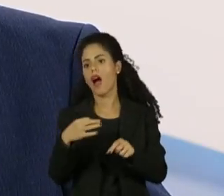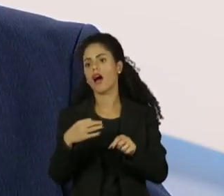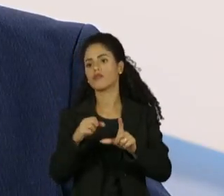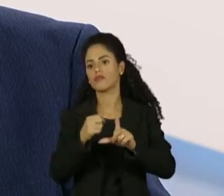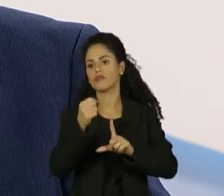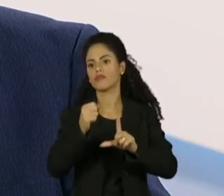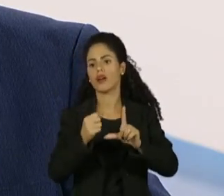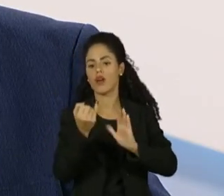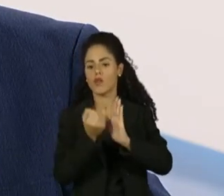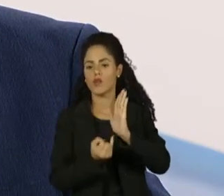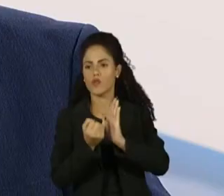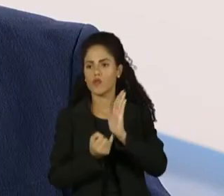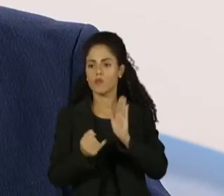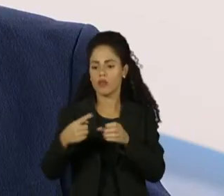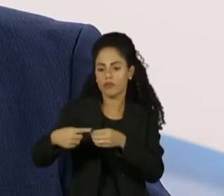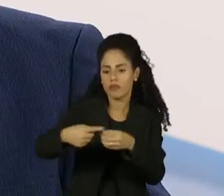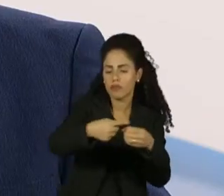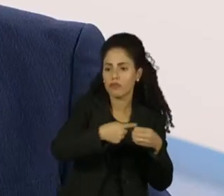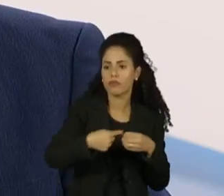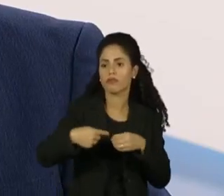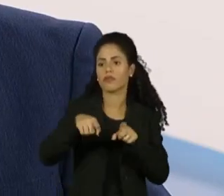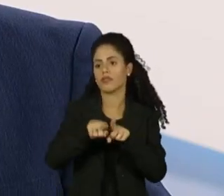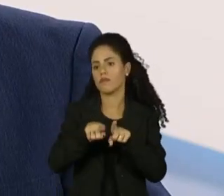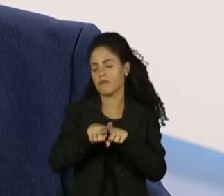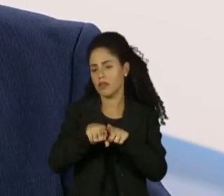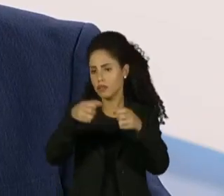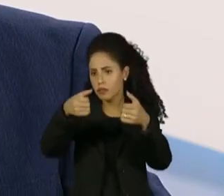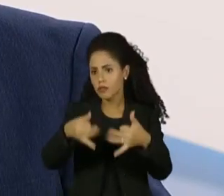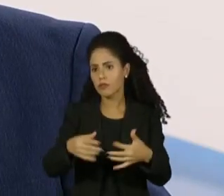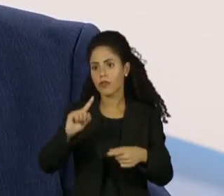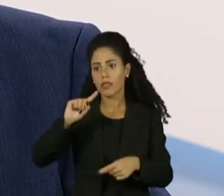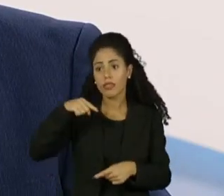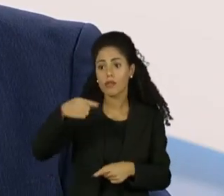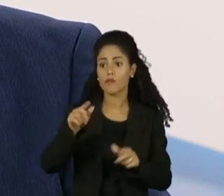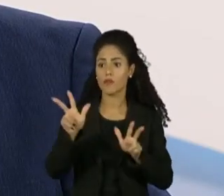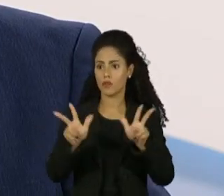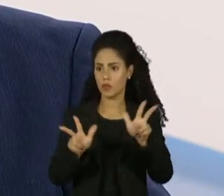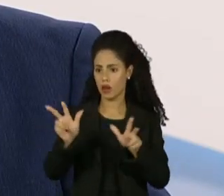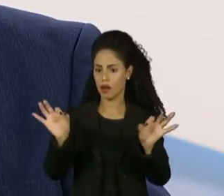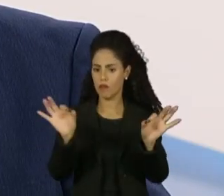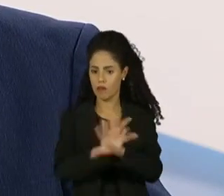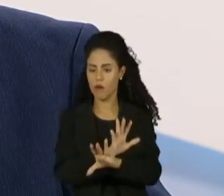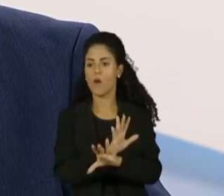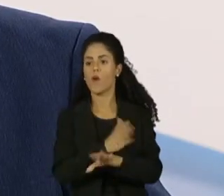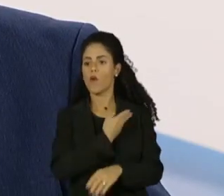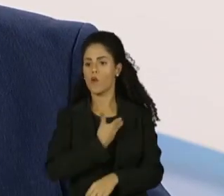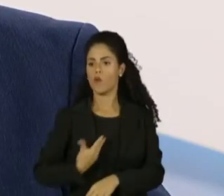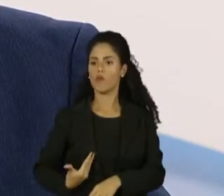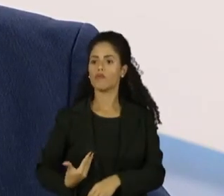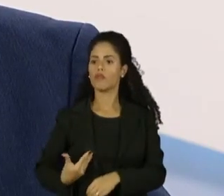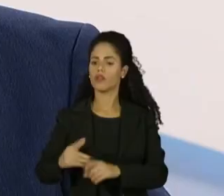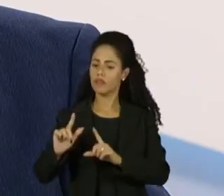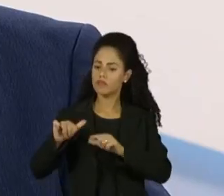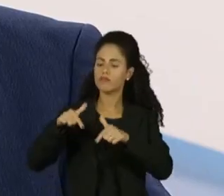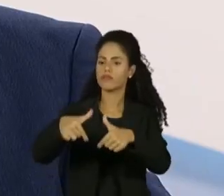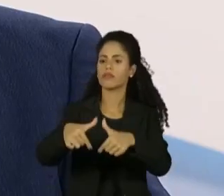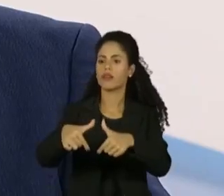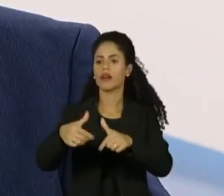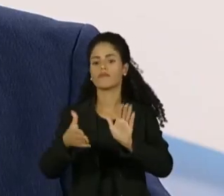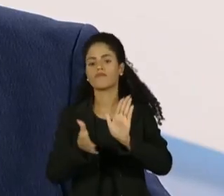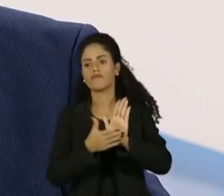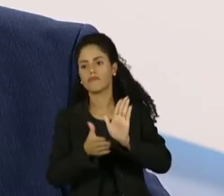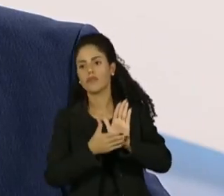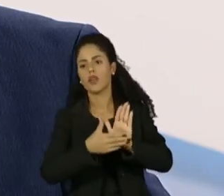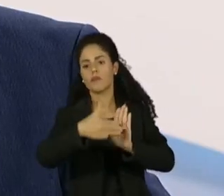dos municípios e da questão da desoneração, logo após o Carnaval, o governo iria tomar uma atitude ou mandando a medida provisória